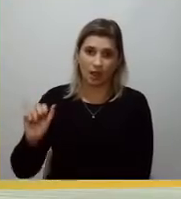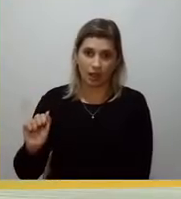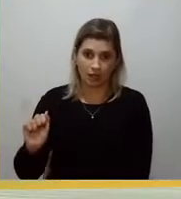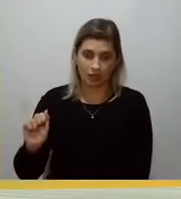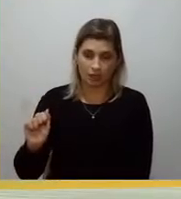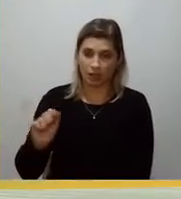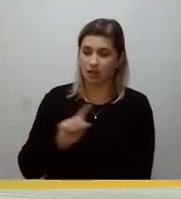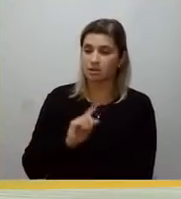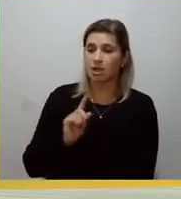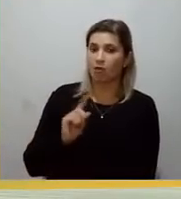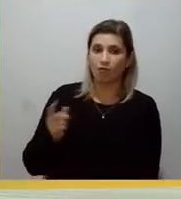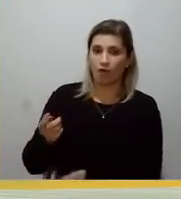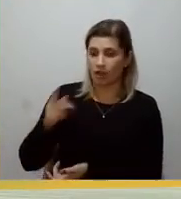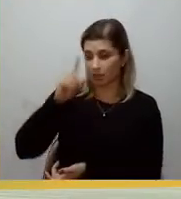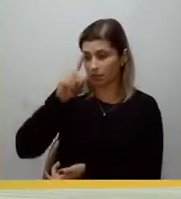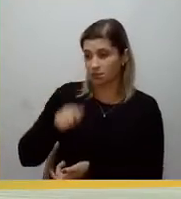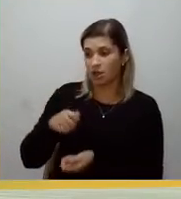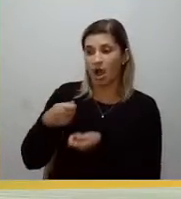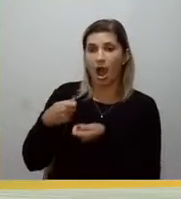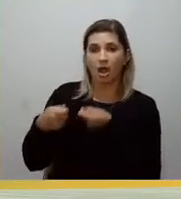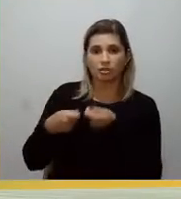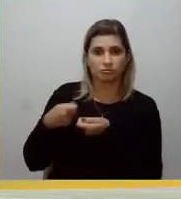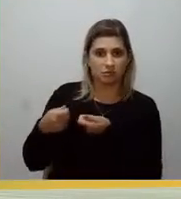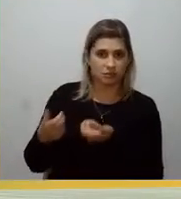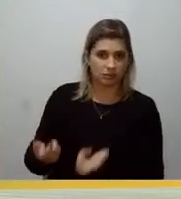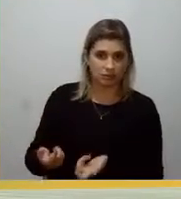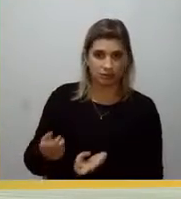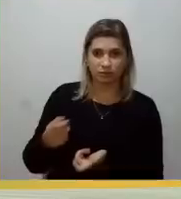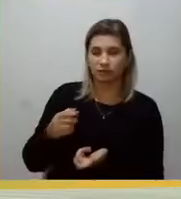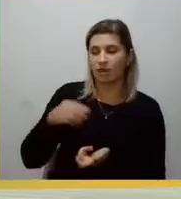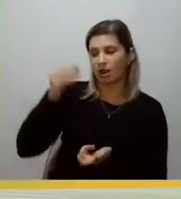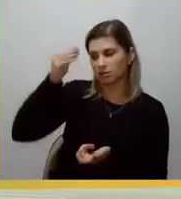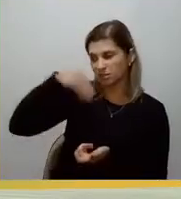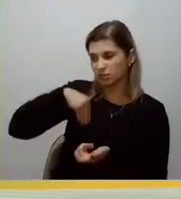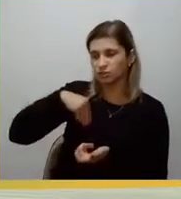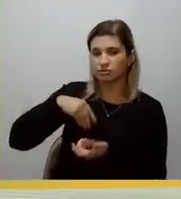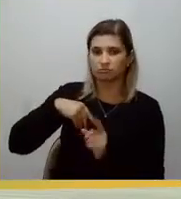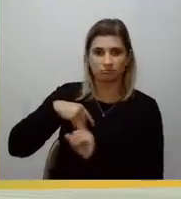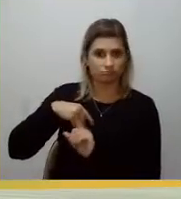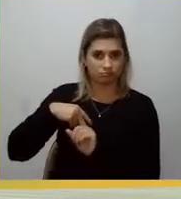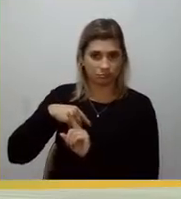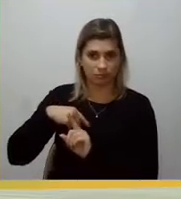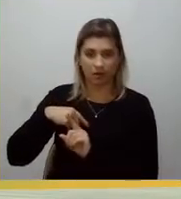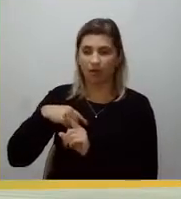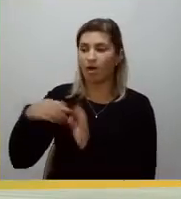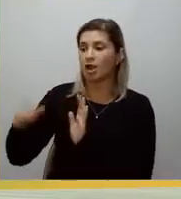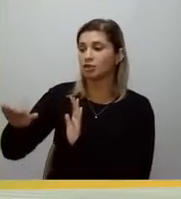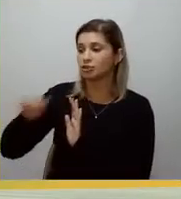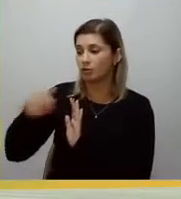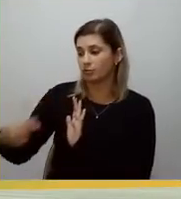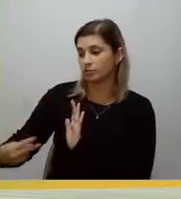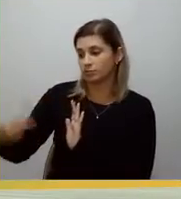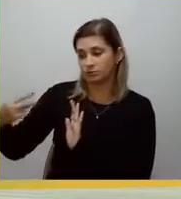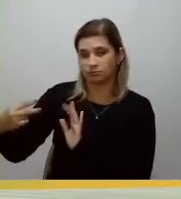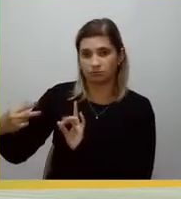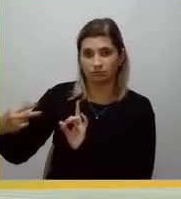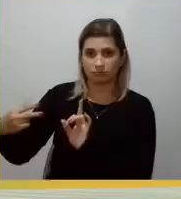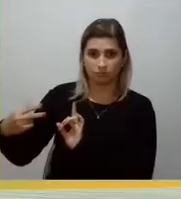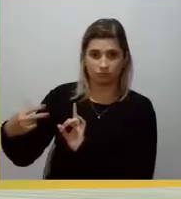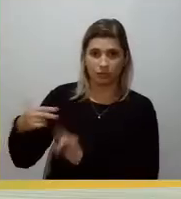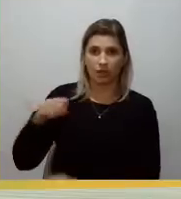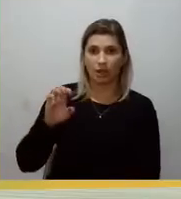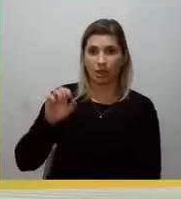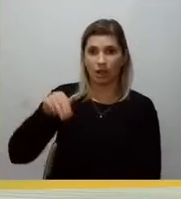decisão administrativa de onde a Engepasa desistiu do serviço e houve chamamento de segunda colocada. Esse é o processo. A Engepasa